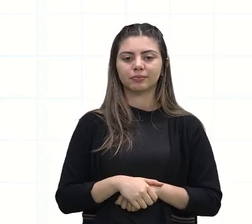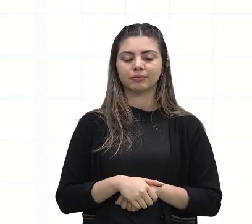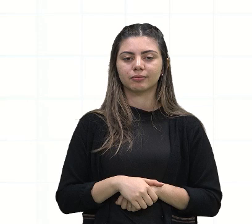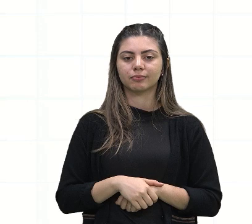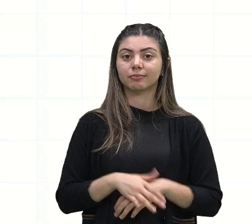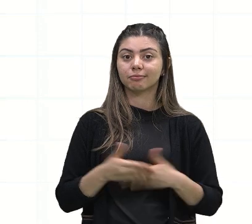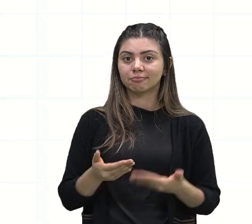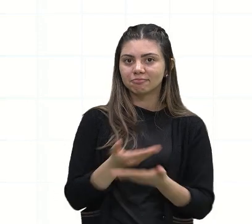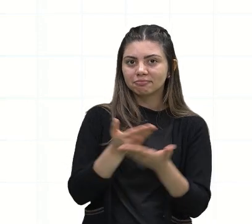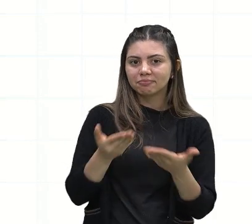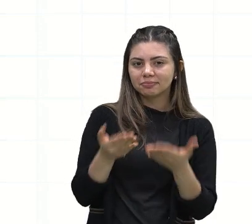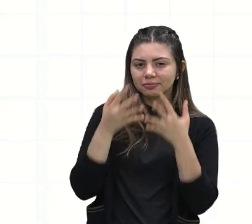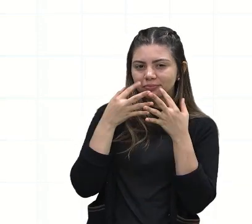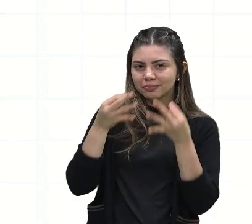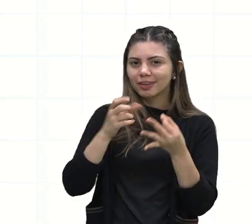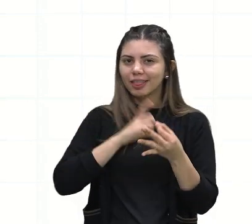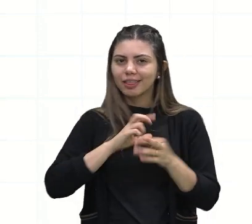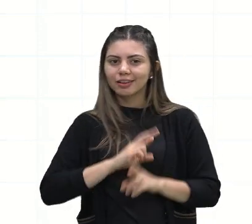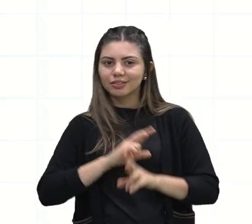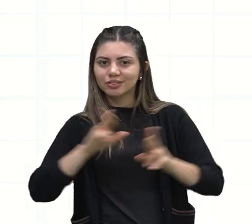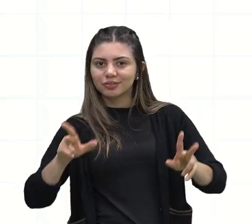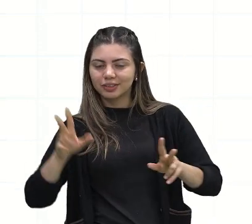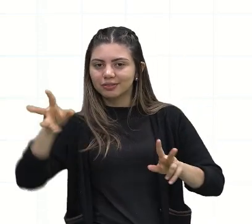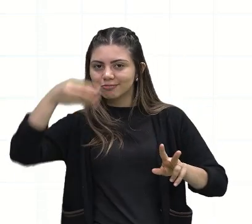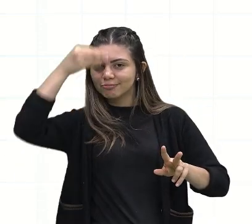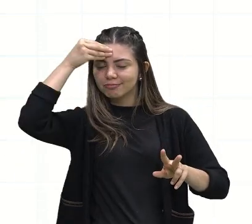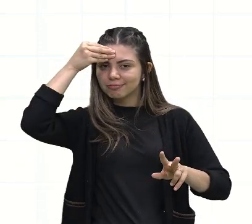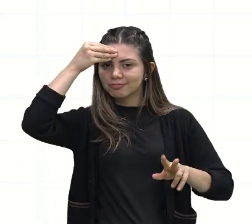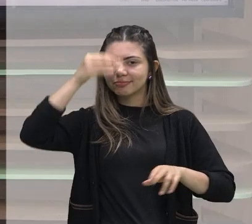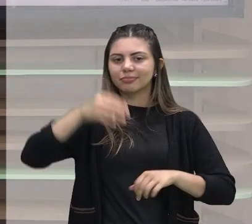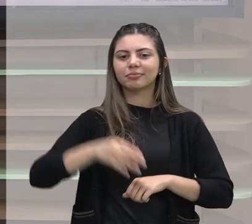Certo? Deu para perceber, então, a diferença? Muito bem.